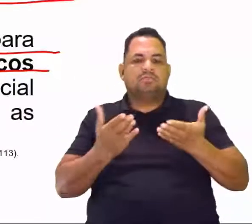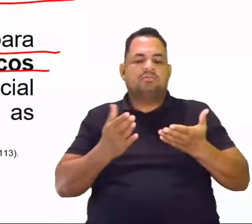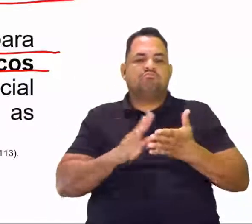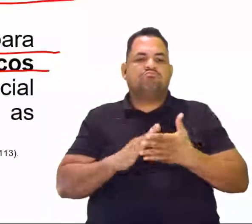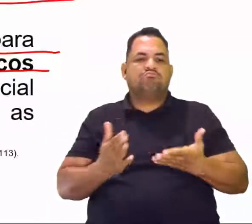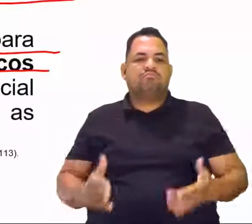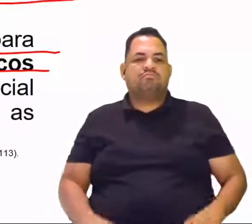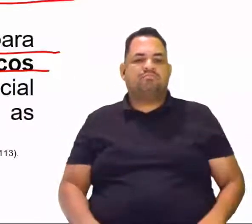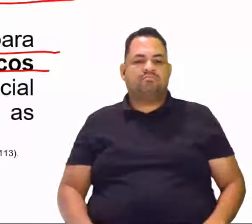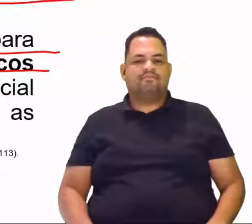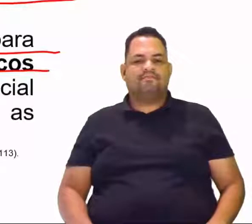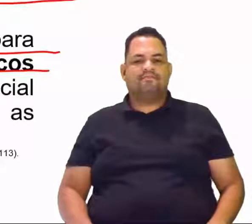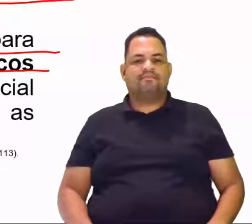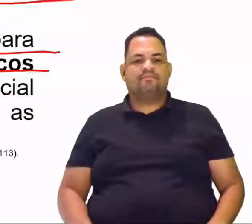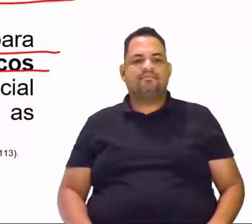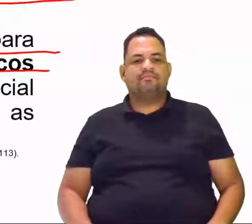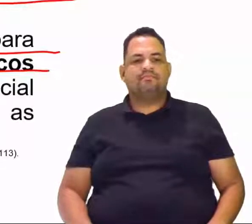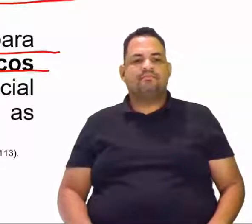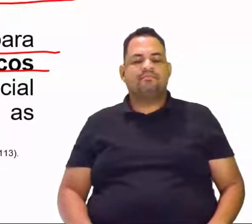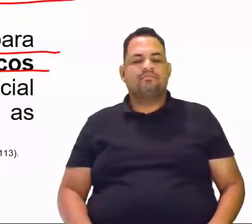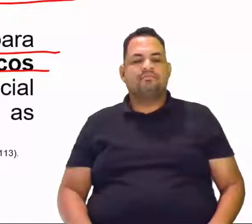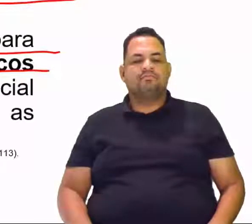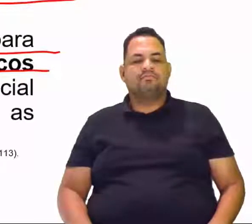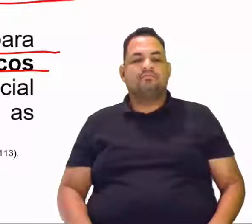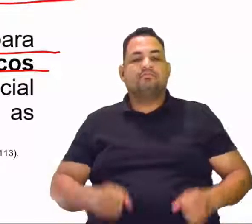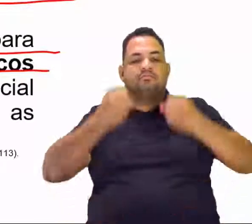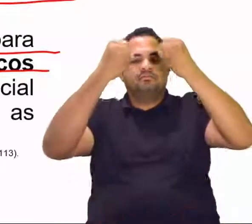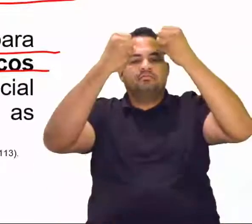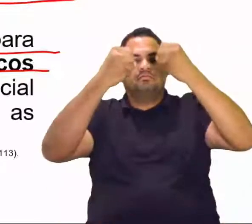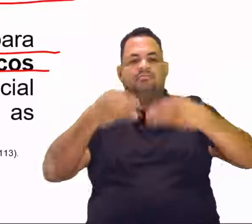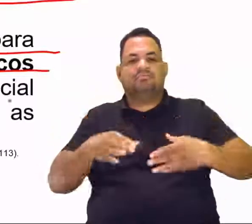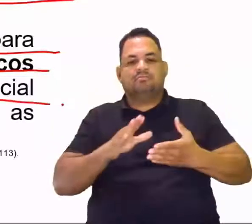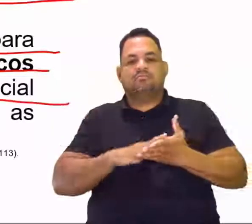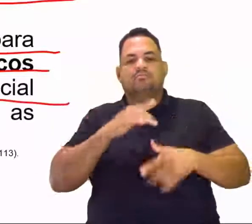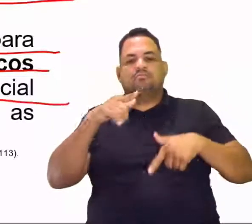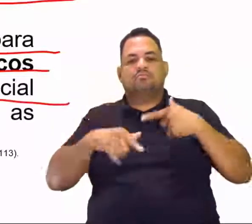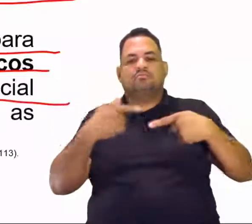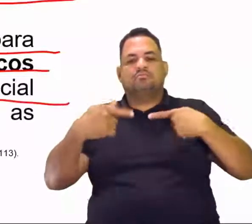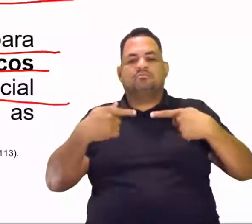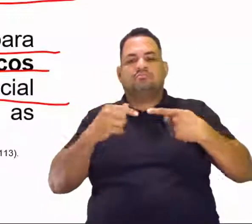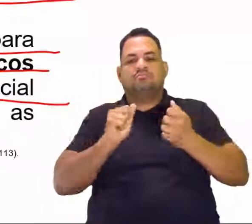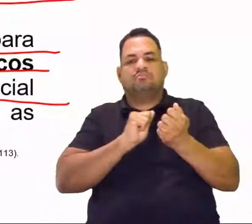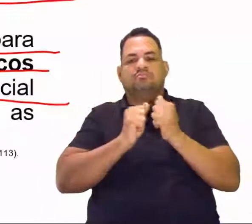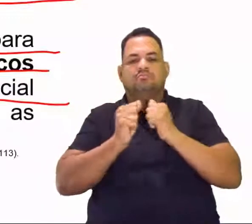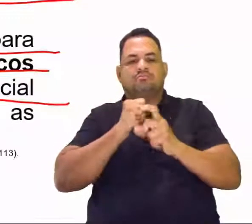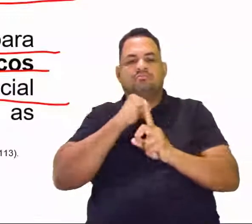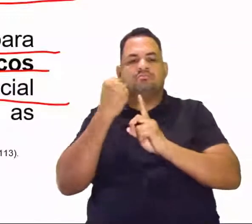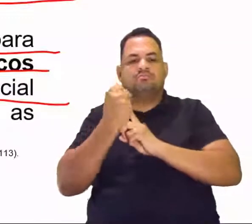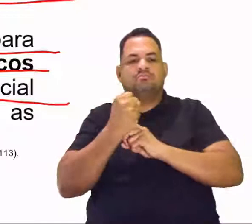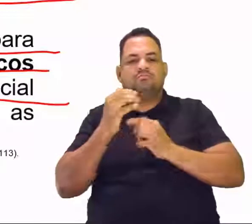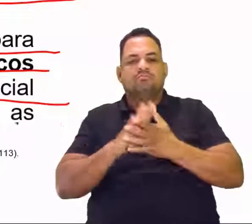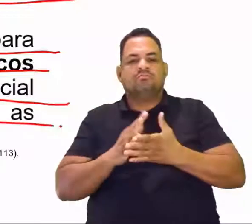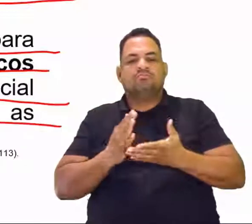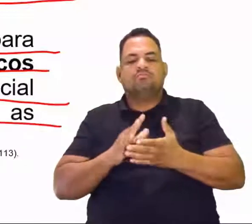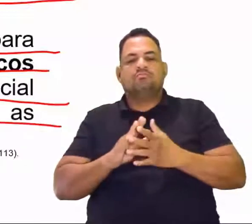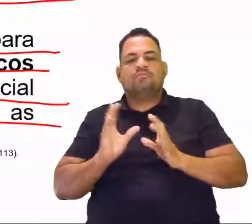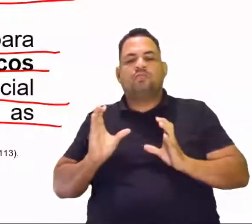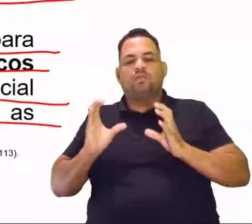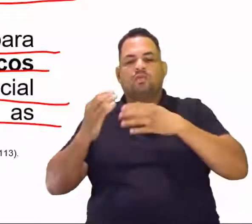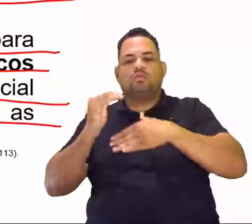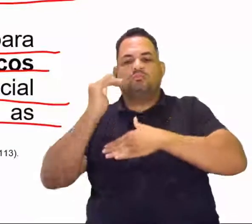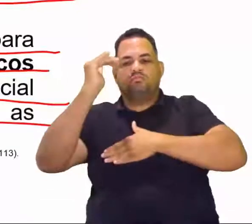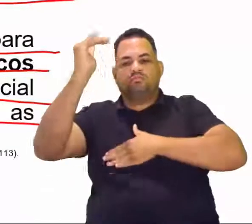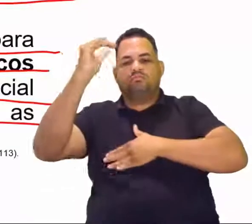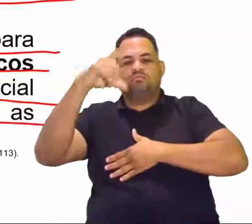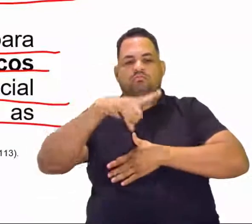se serviu a esse preço tá gente o que significaram em ações políticas e de controle social exercido pelas